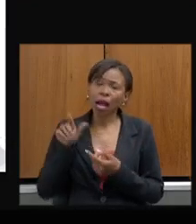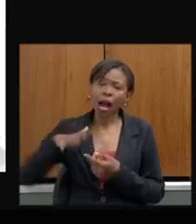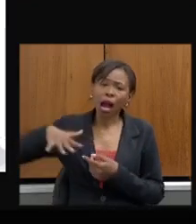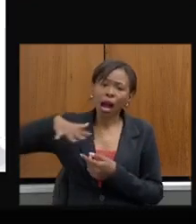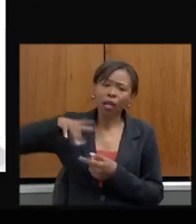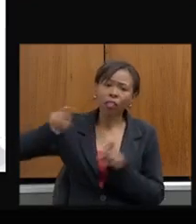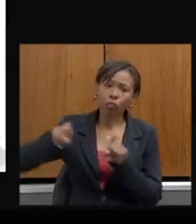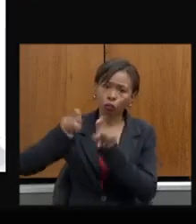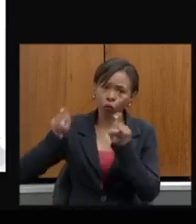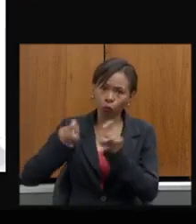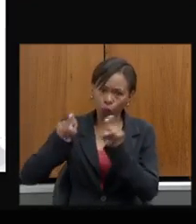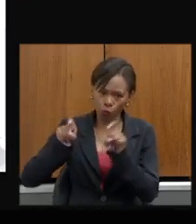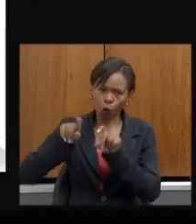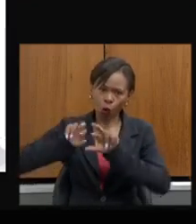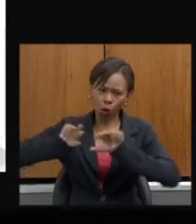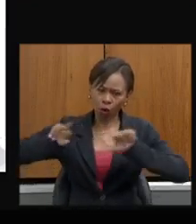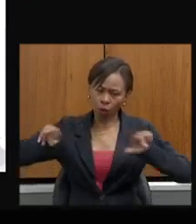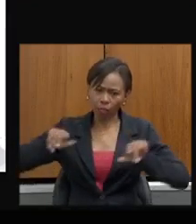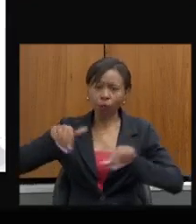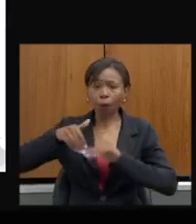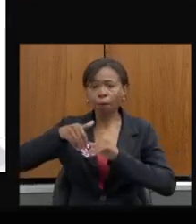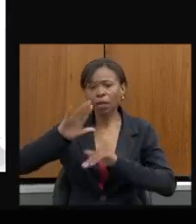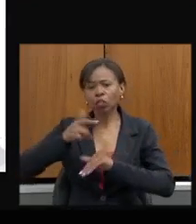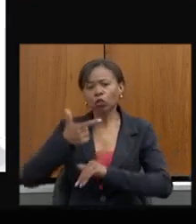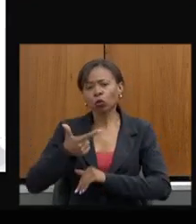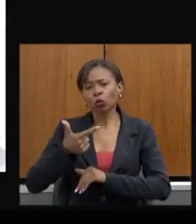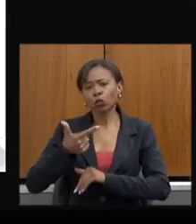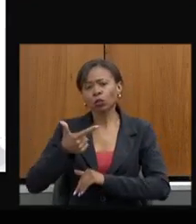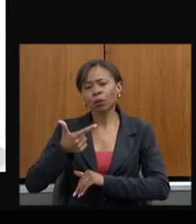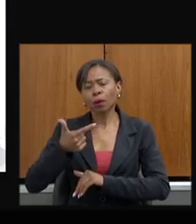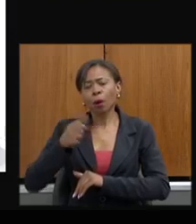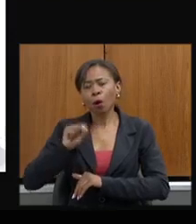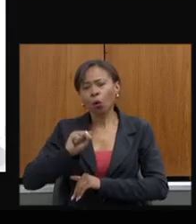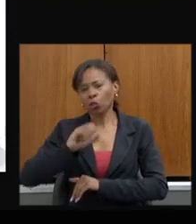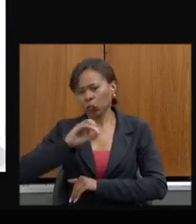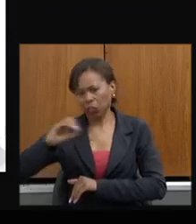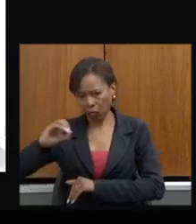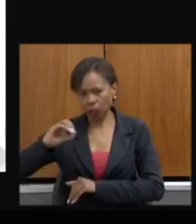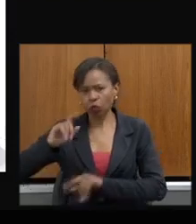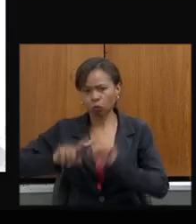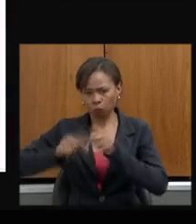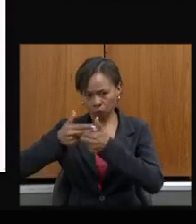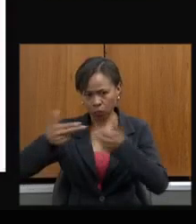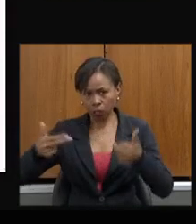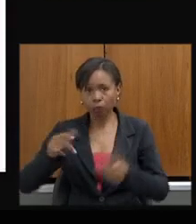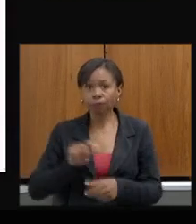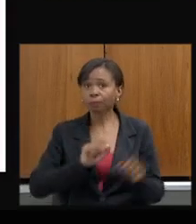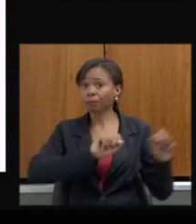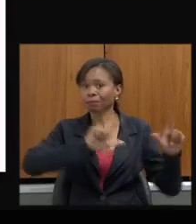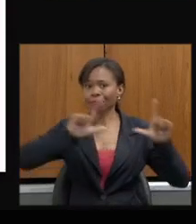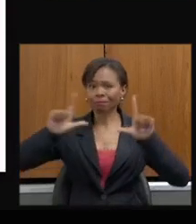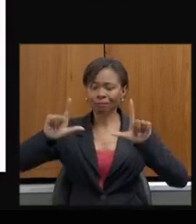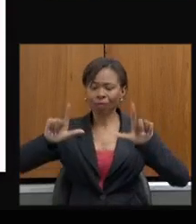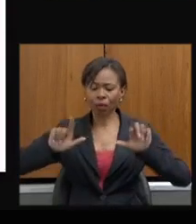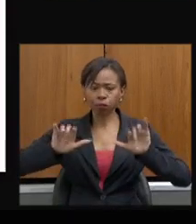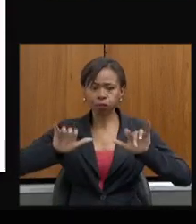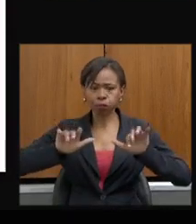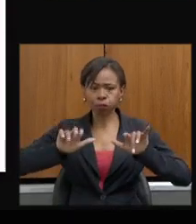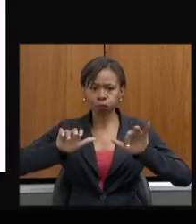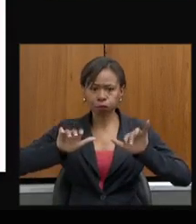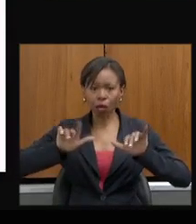informática são mais 2.800 itens pode passar painel público de o